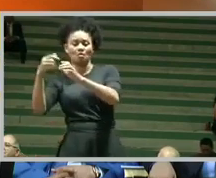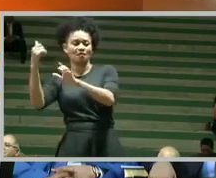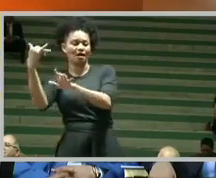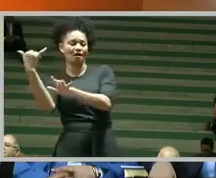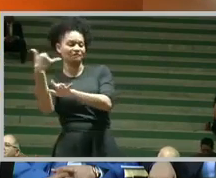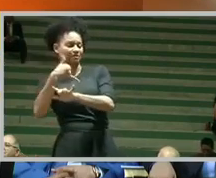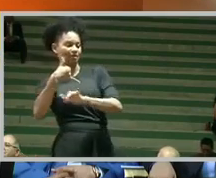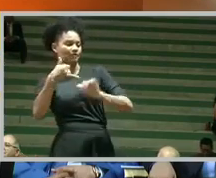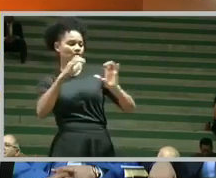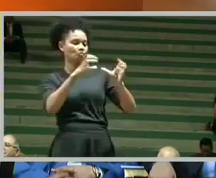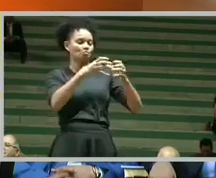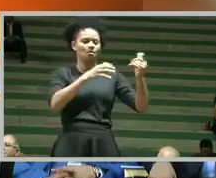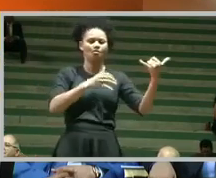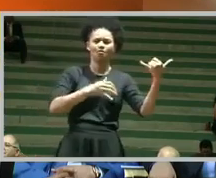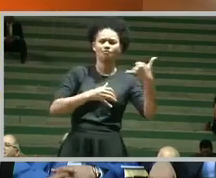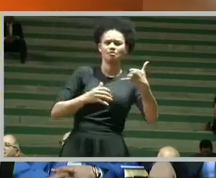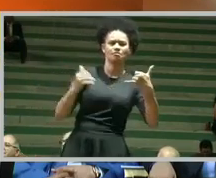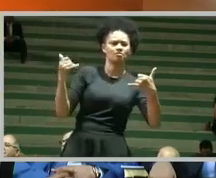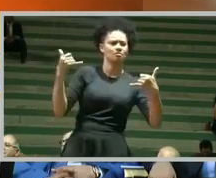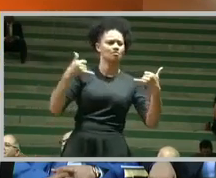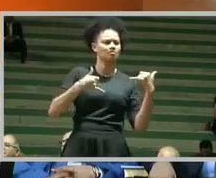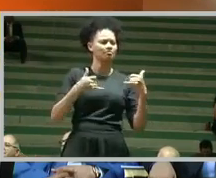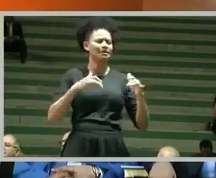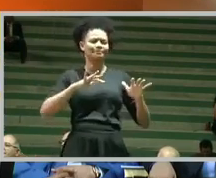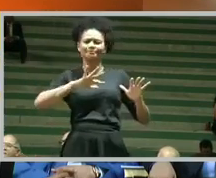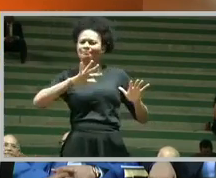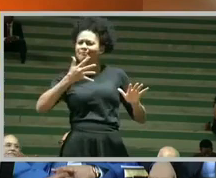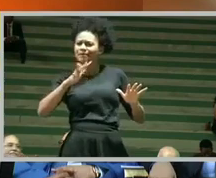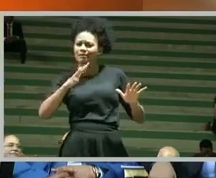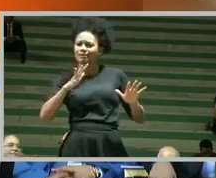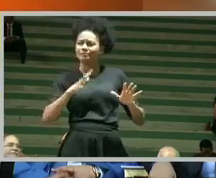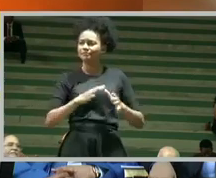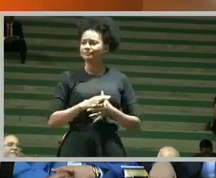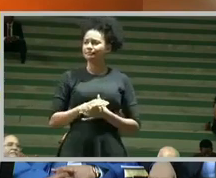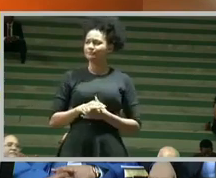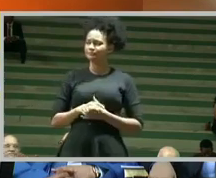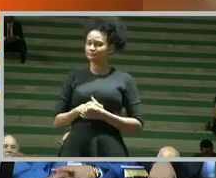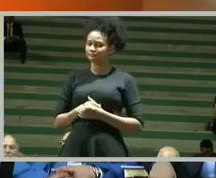as nações. É mais ou menos isso aqui, ó.